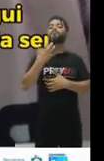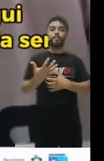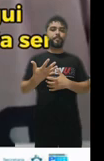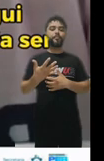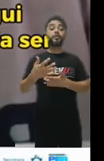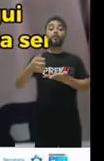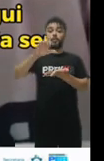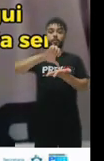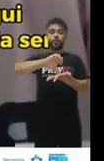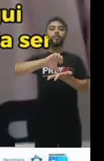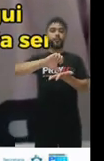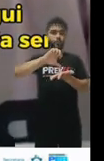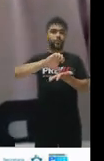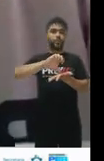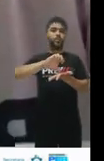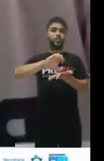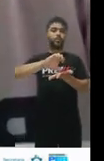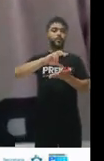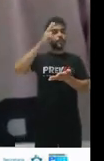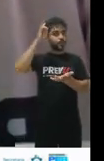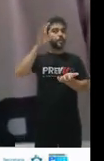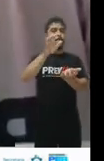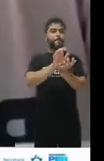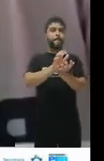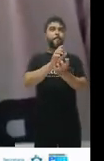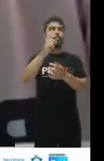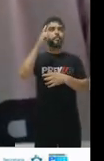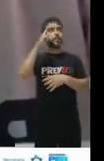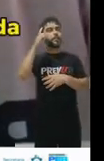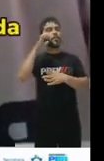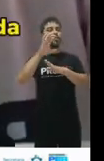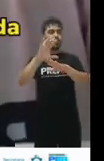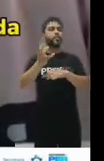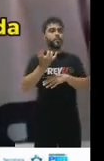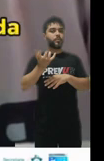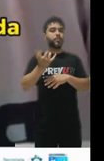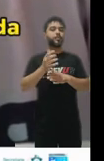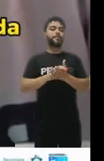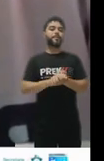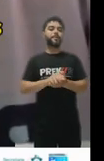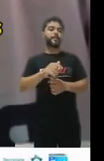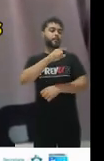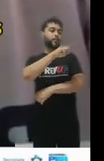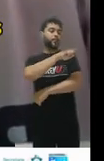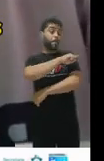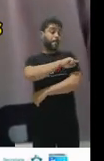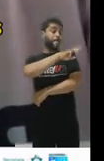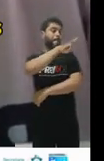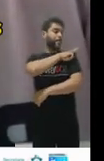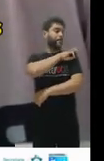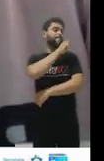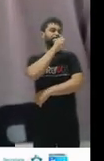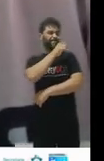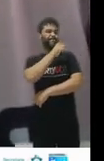Prevup, eu consegui identificar o que eu queria ser. No terceiro ano, é o que impera, a dúvida. E com o